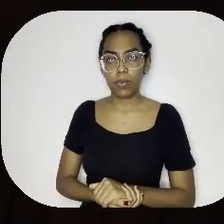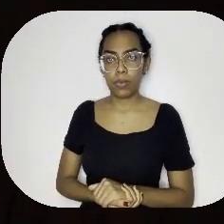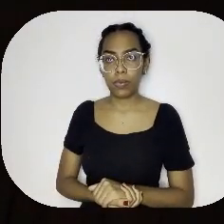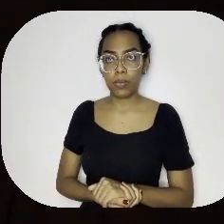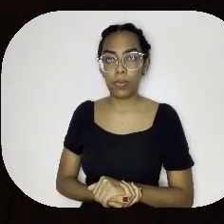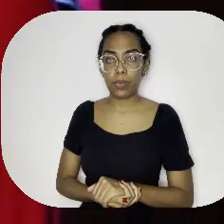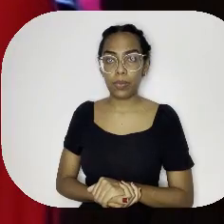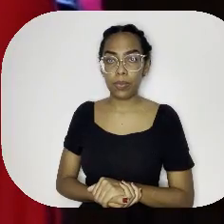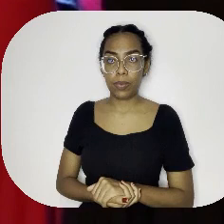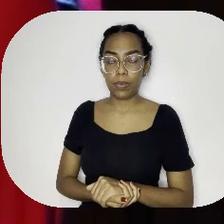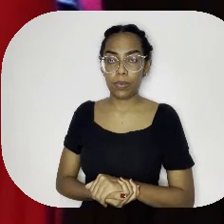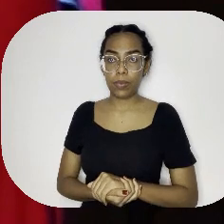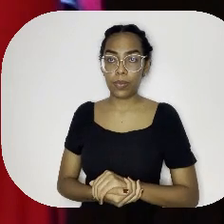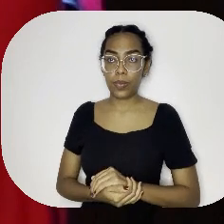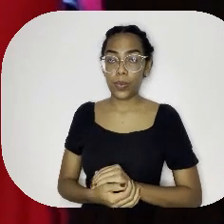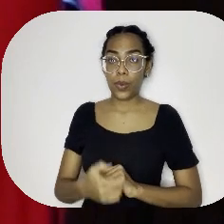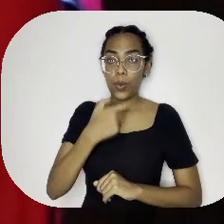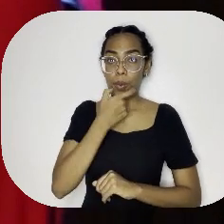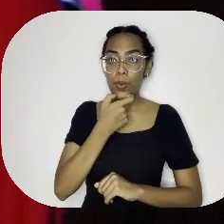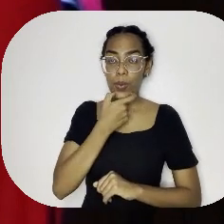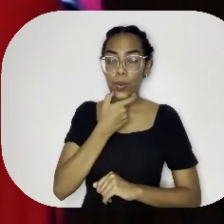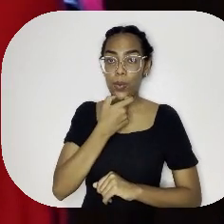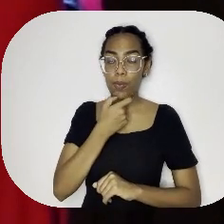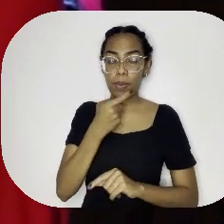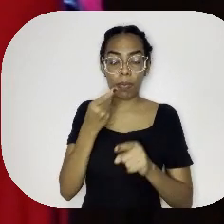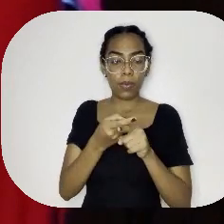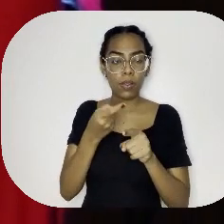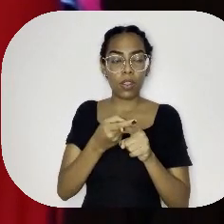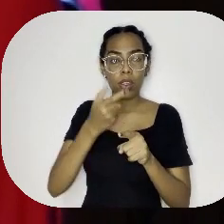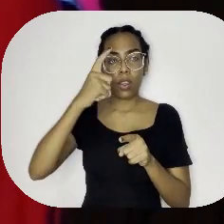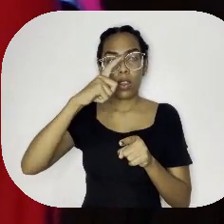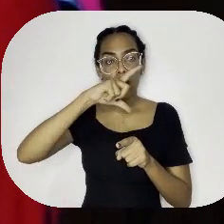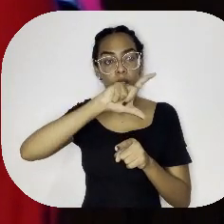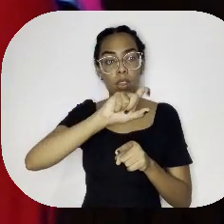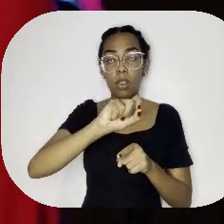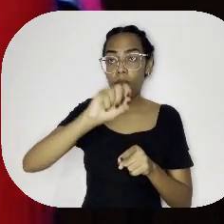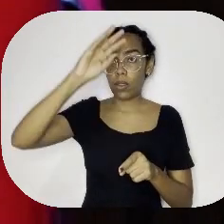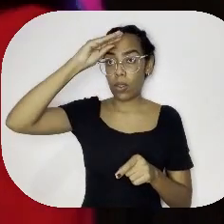firme, como é para o náufrago a ilha.